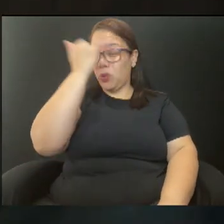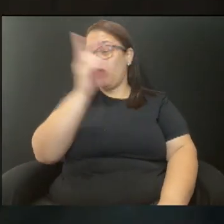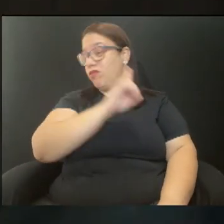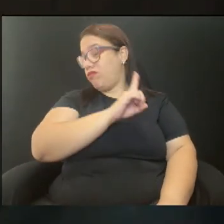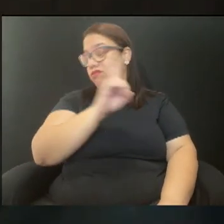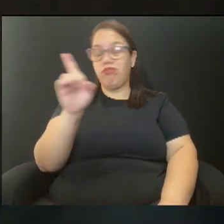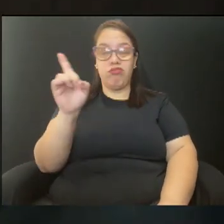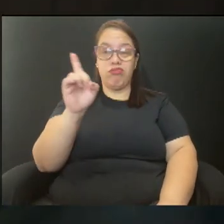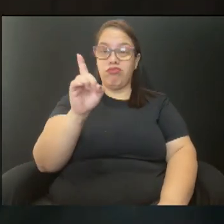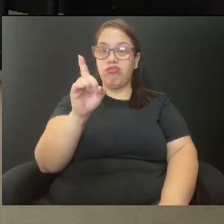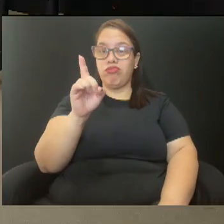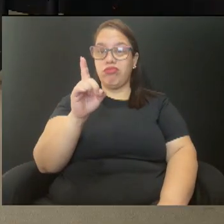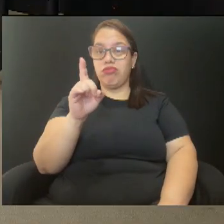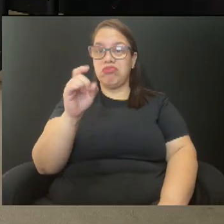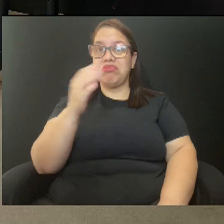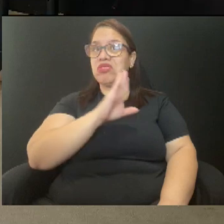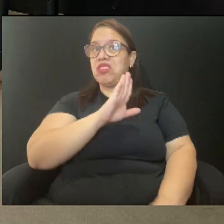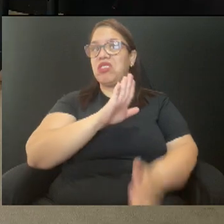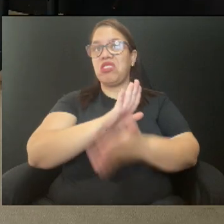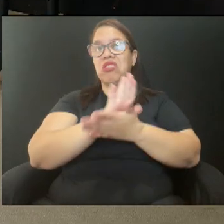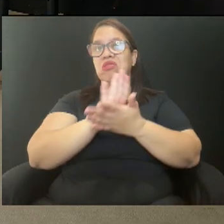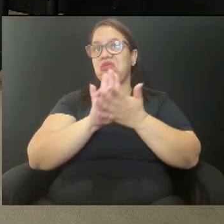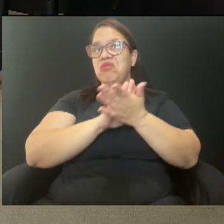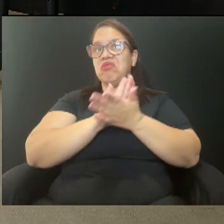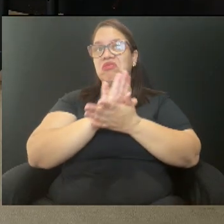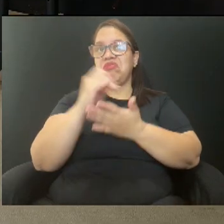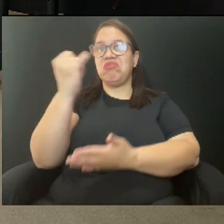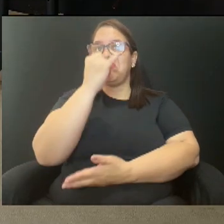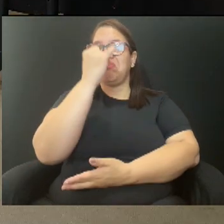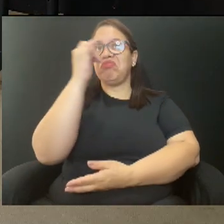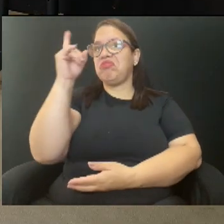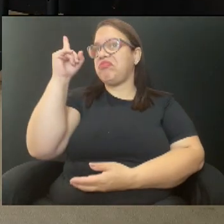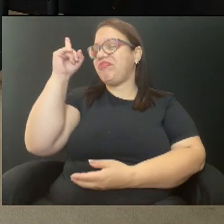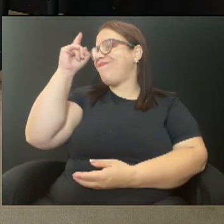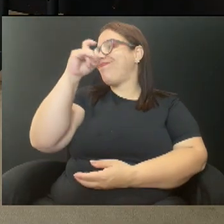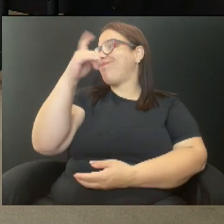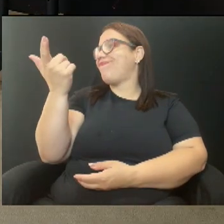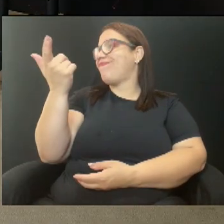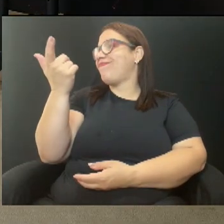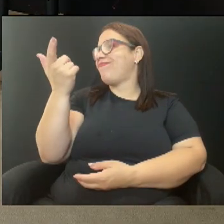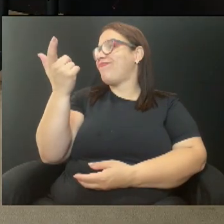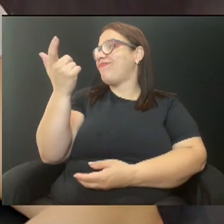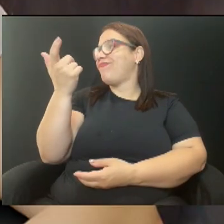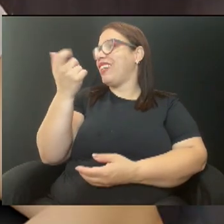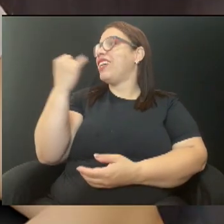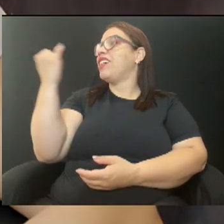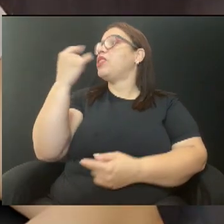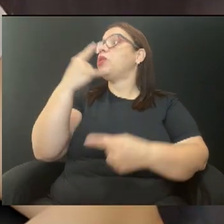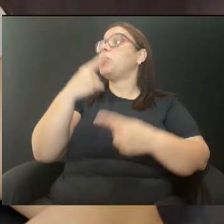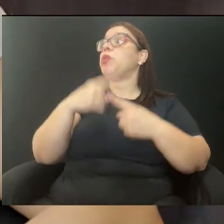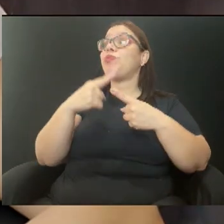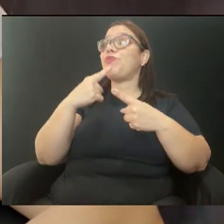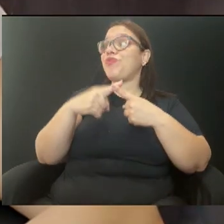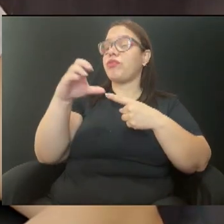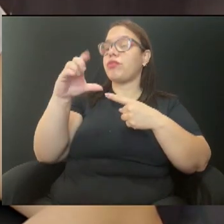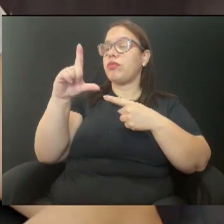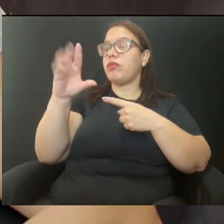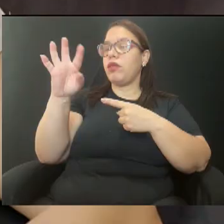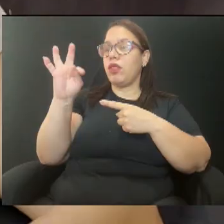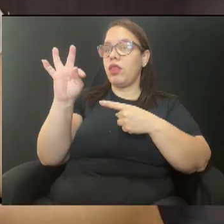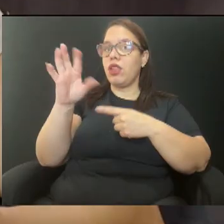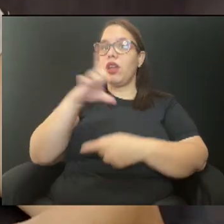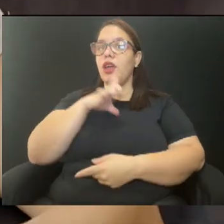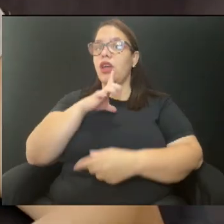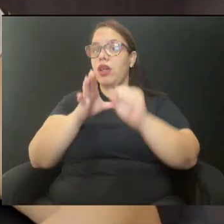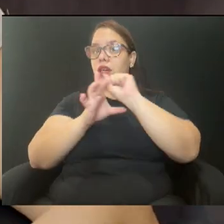isso em consideração. Eu acho dificilmente eles estão levando esse ponto em consideração, Mina, porque a CLT ela traz essa segurança de ter como se